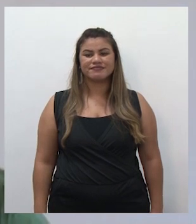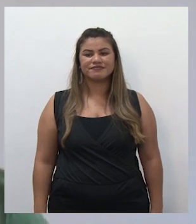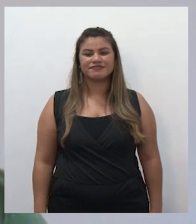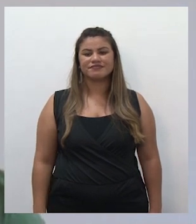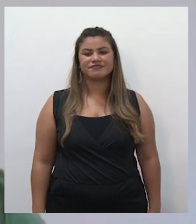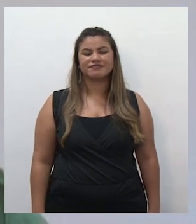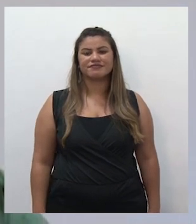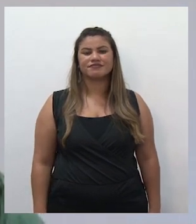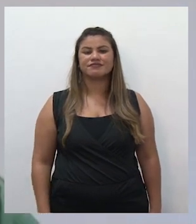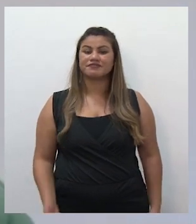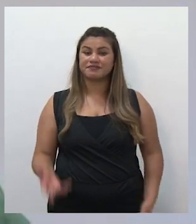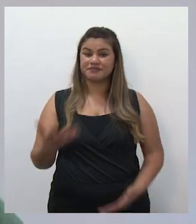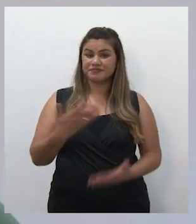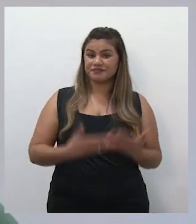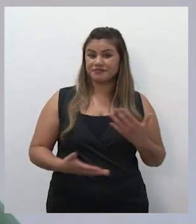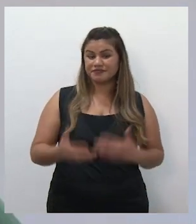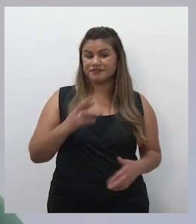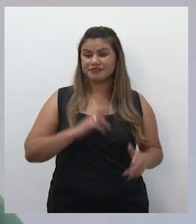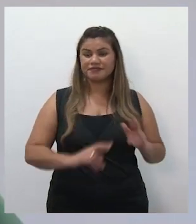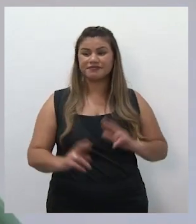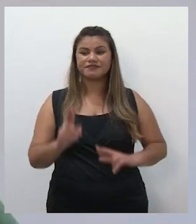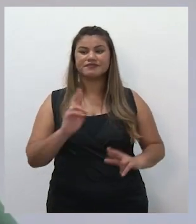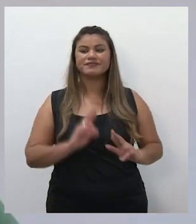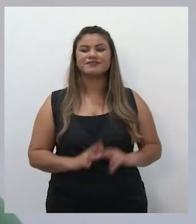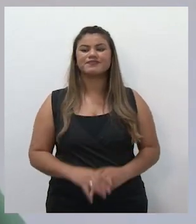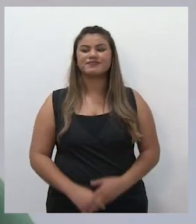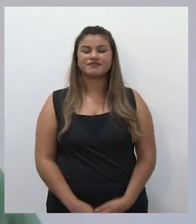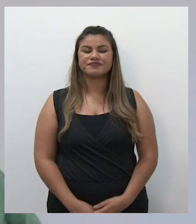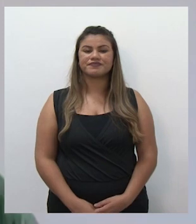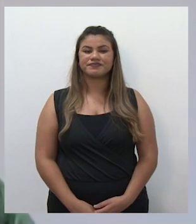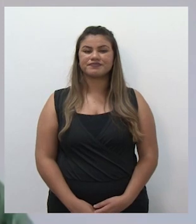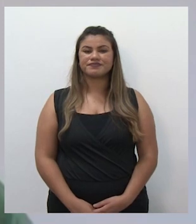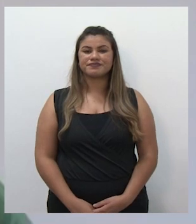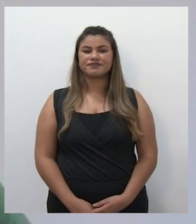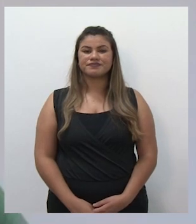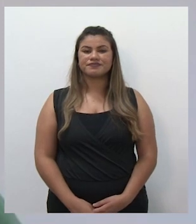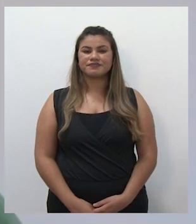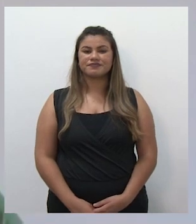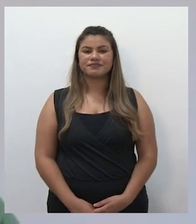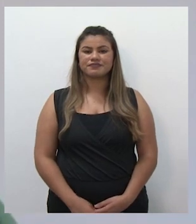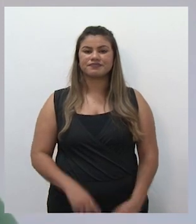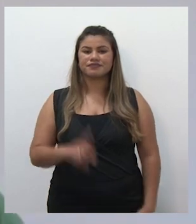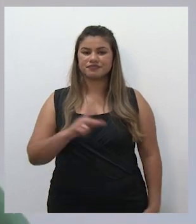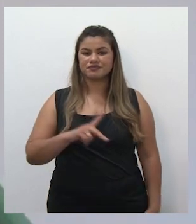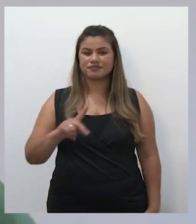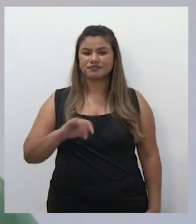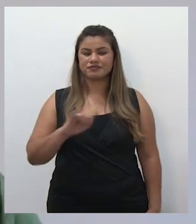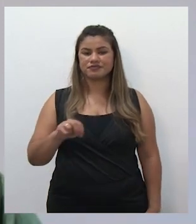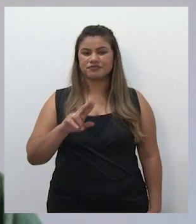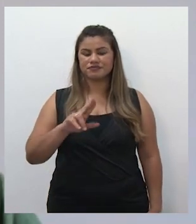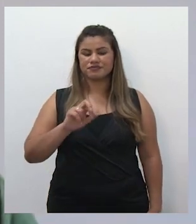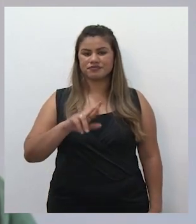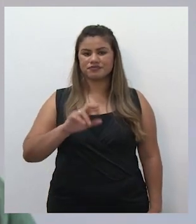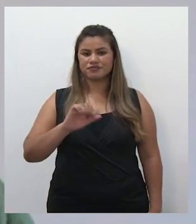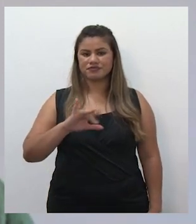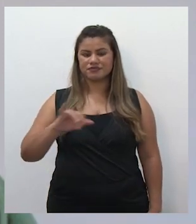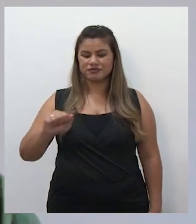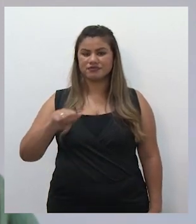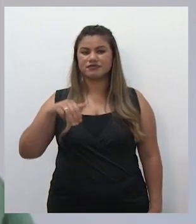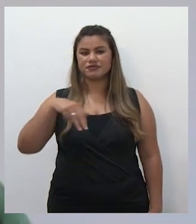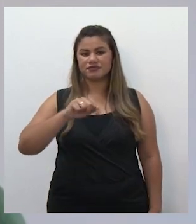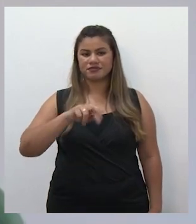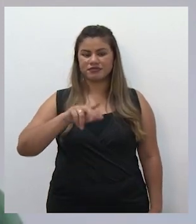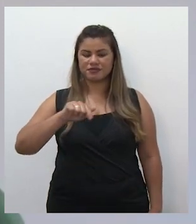pelas interações, pelas respostas aqui. Os professores Juraci, Margarete, Tatiana,